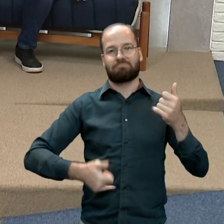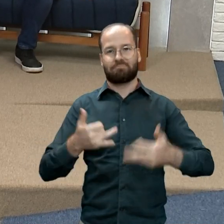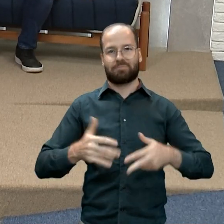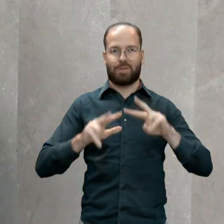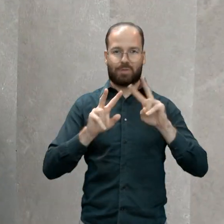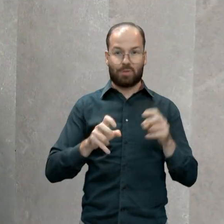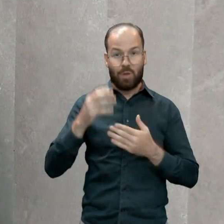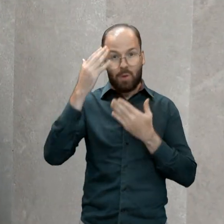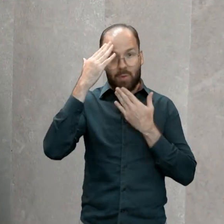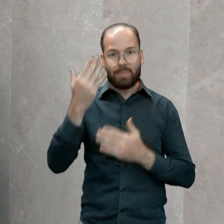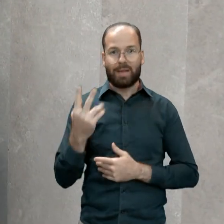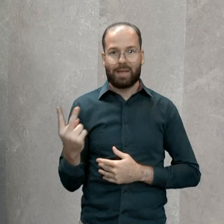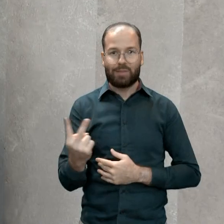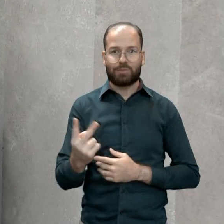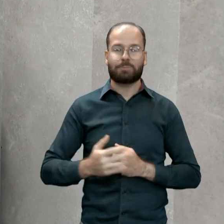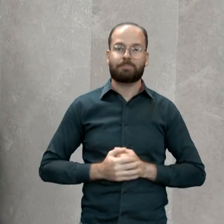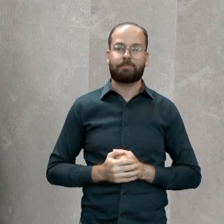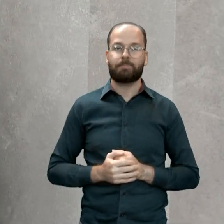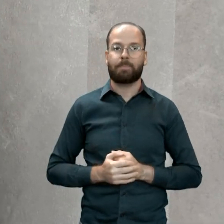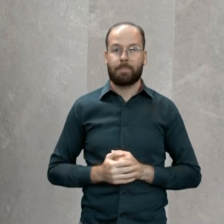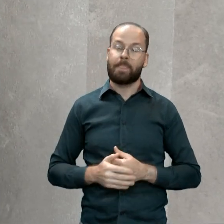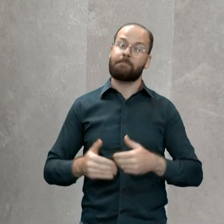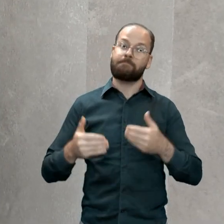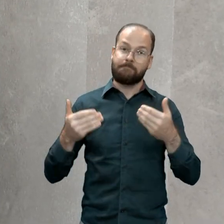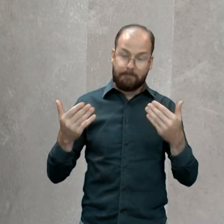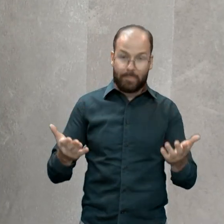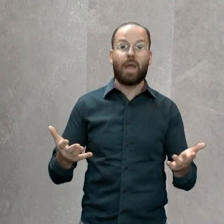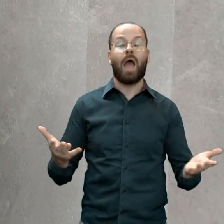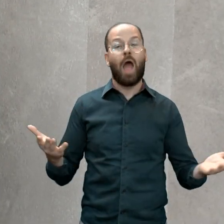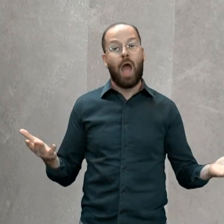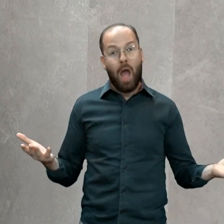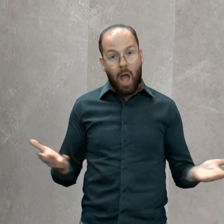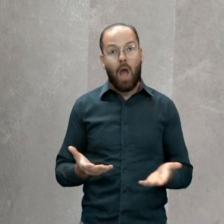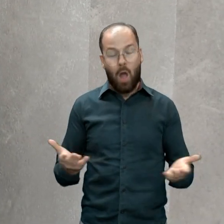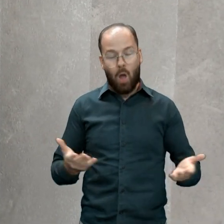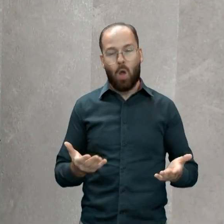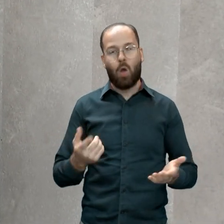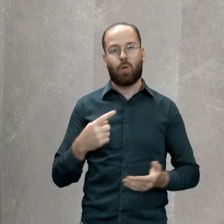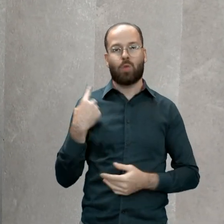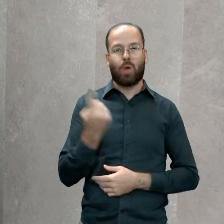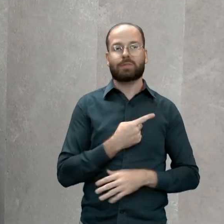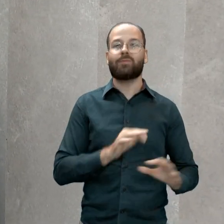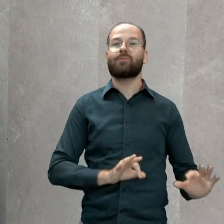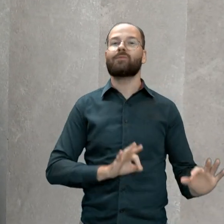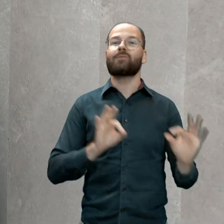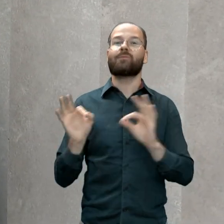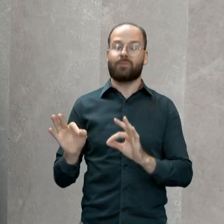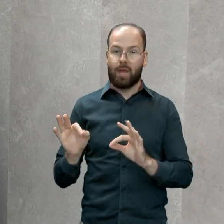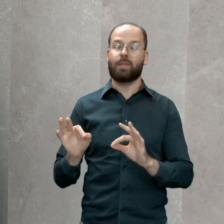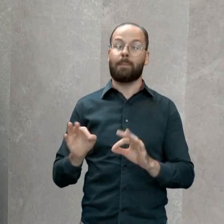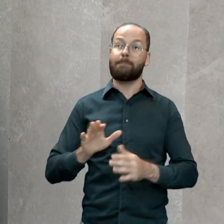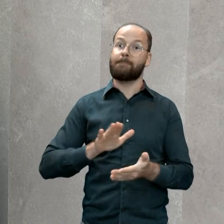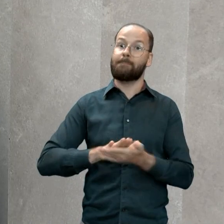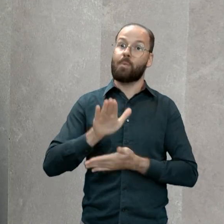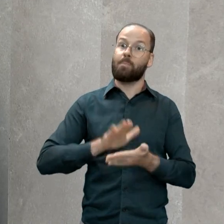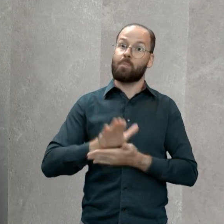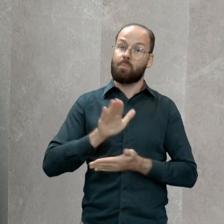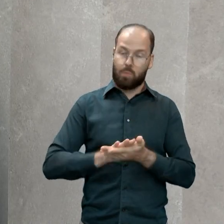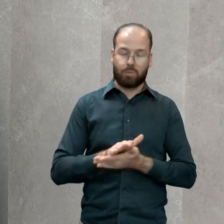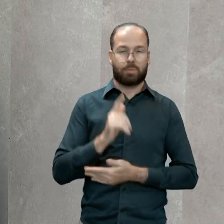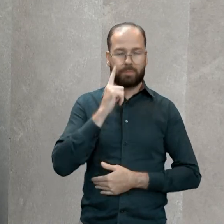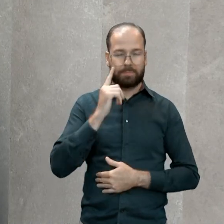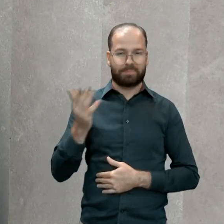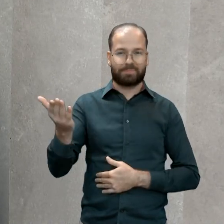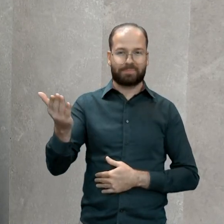obrigado. Pessoal, é isso. A gente então agora vai conferir o quadro Publicações.